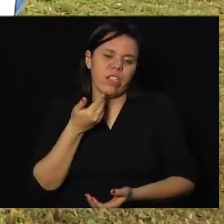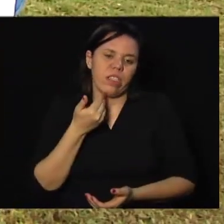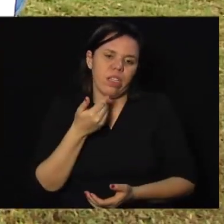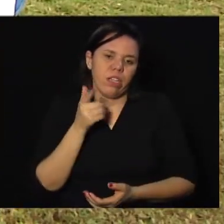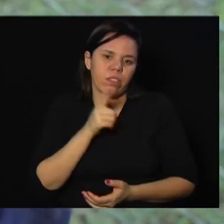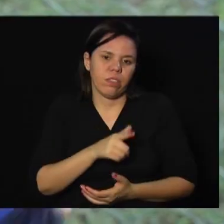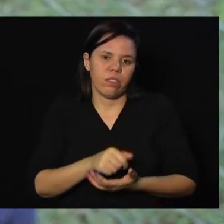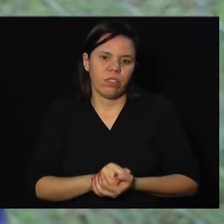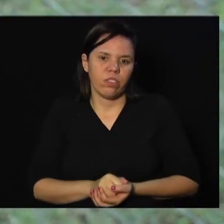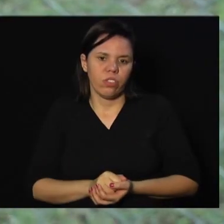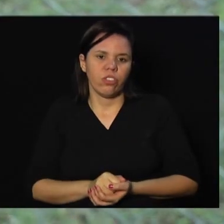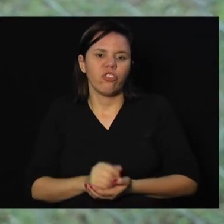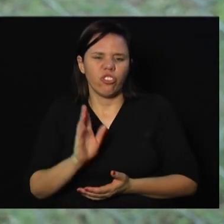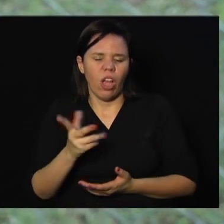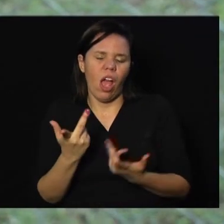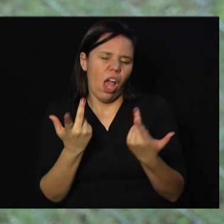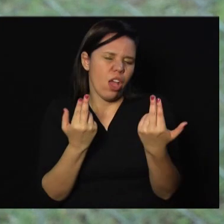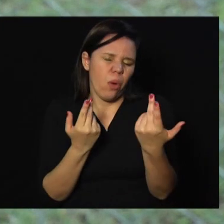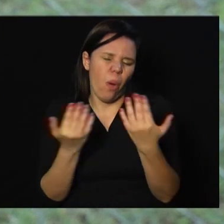nessa família, já era uma coisa mais família.